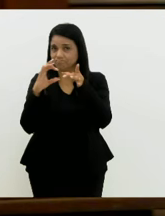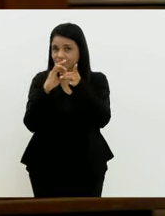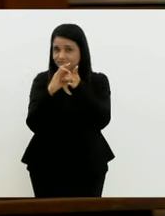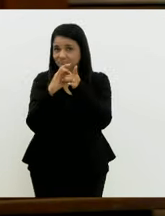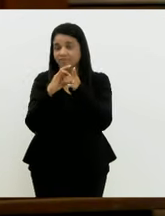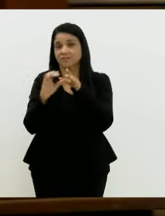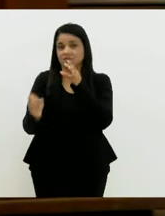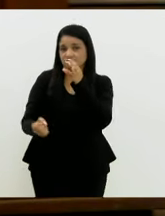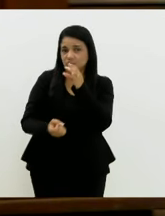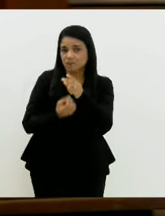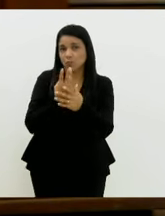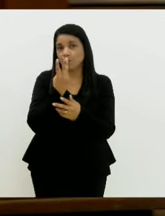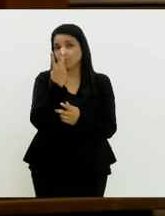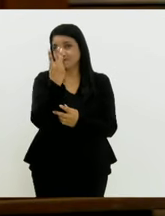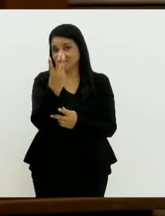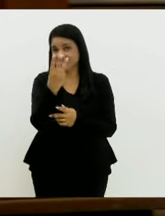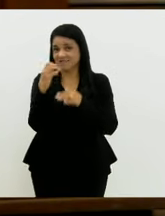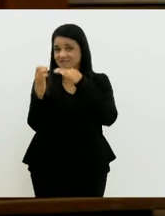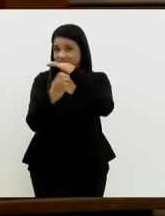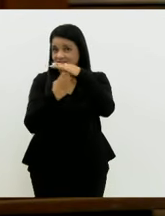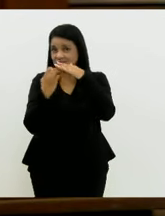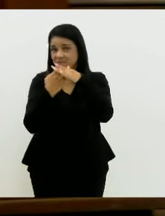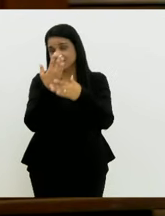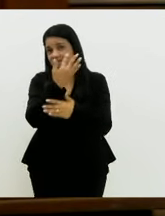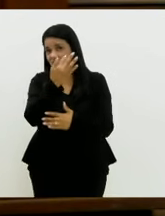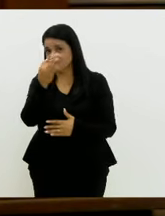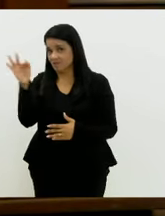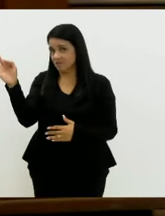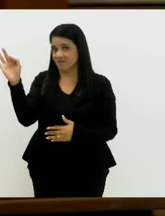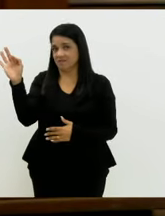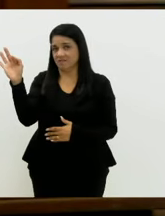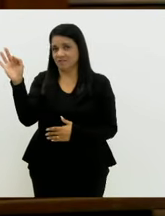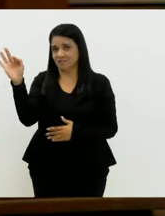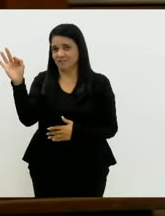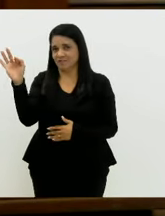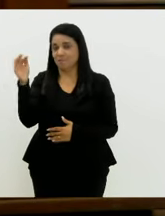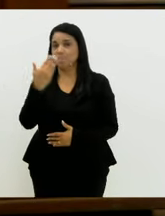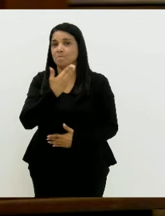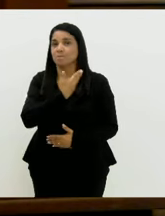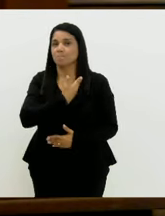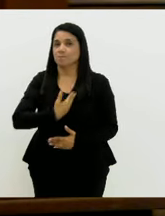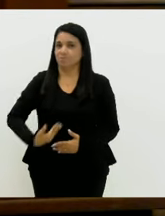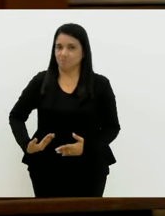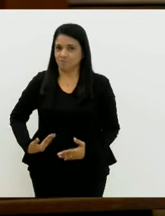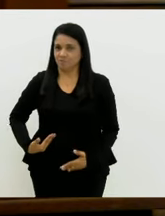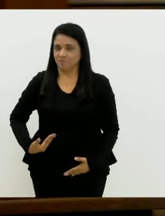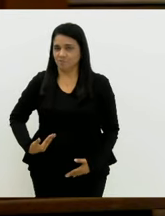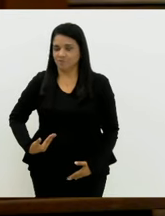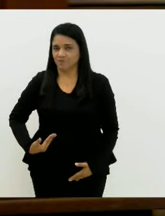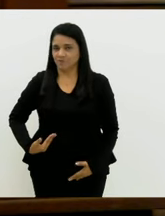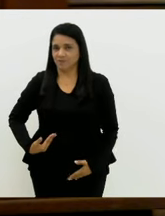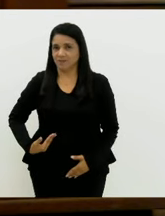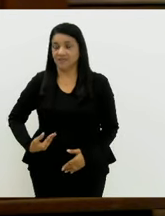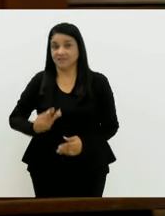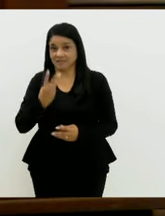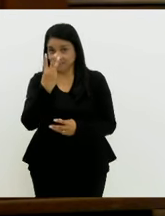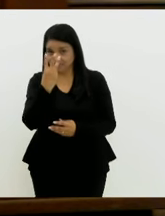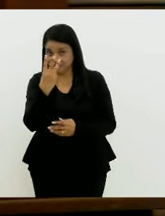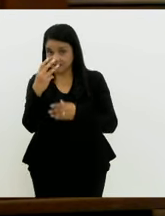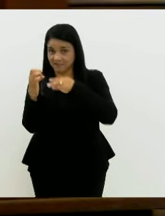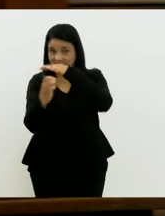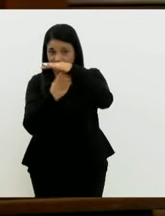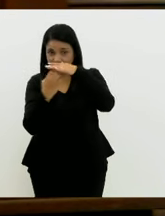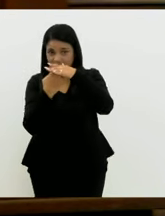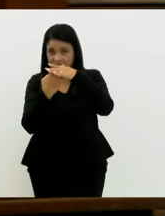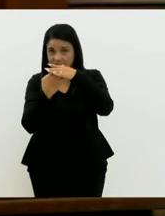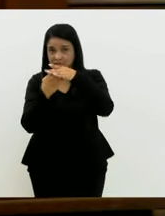3 empresas federais públicas. E dali, da formação dessa associação